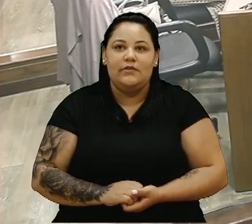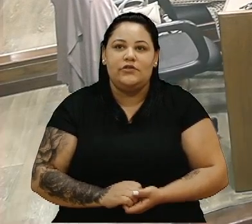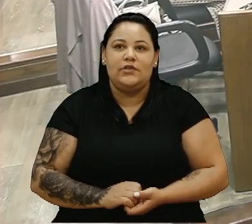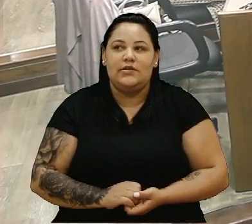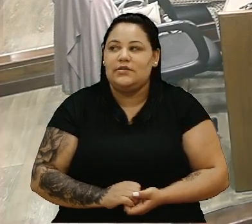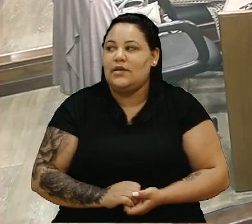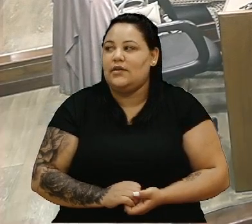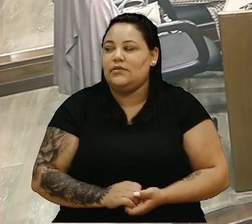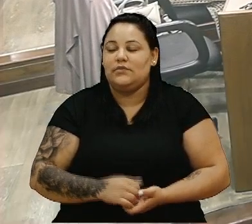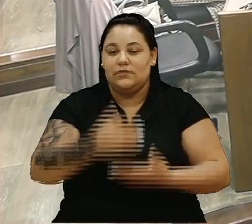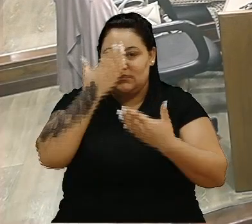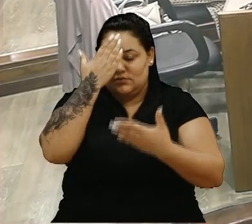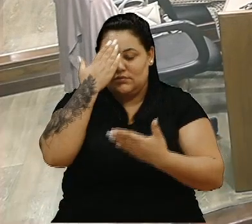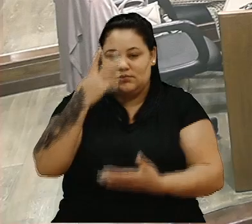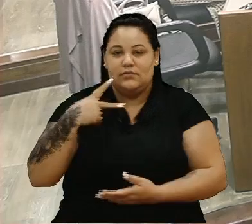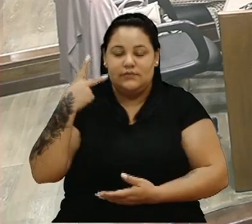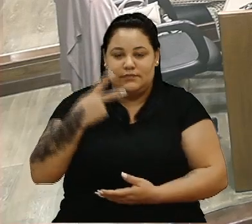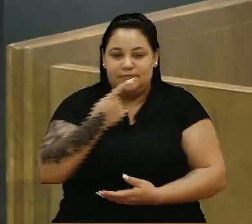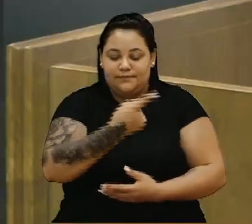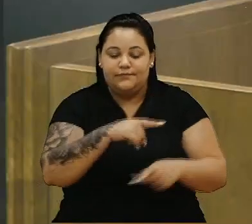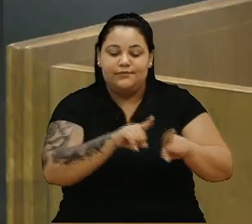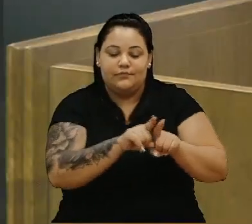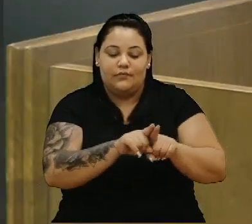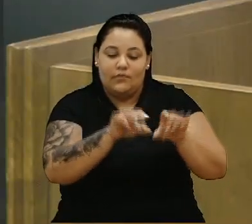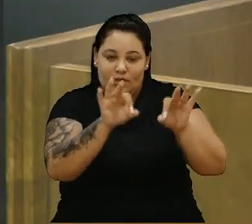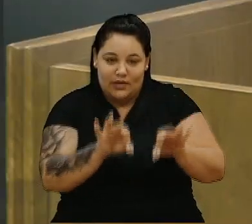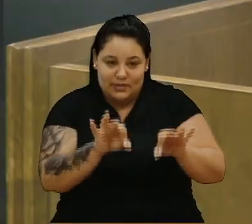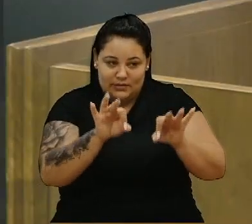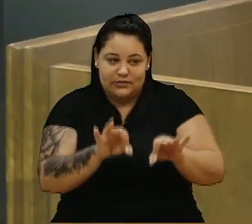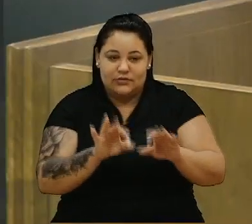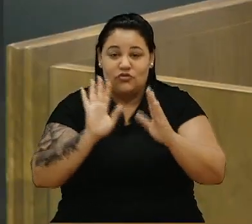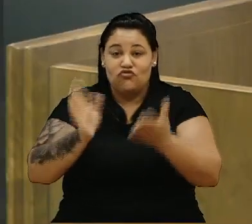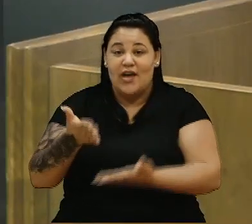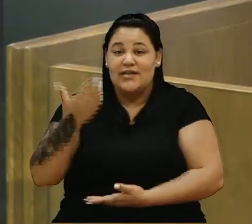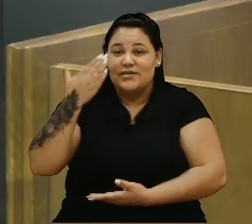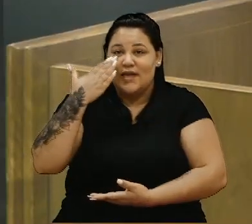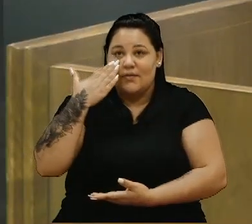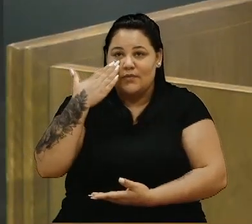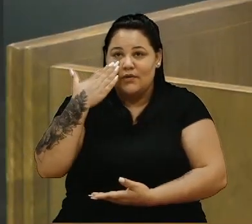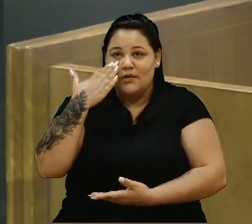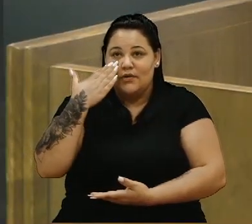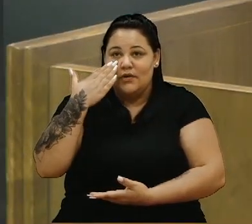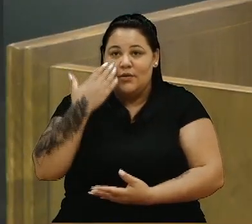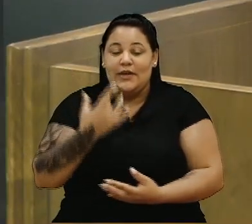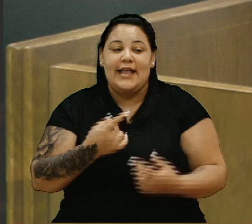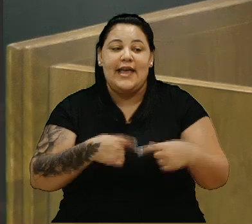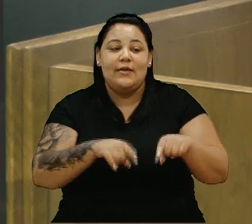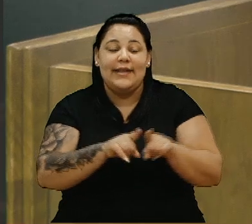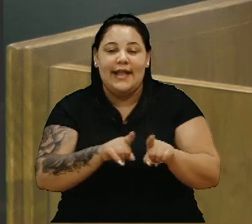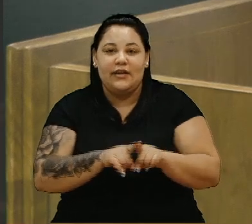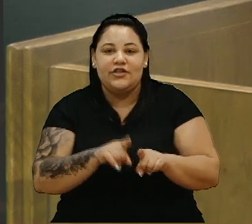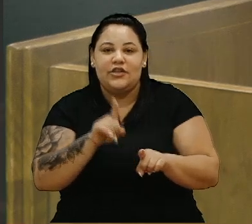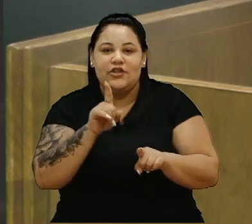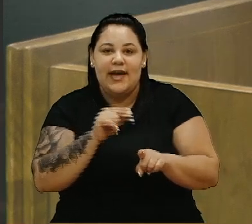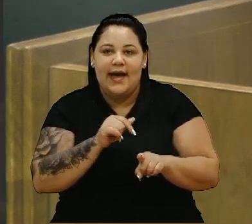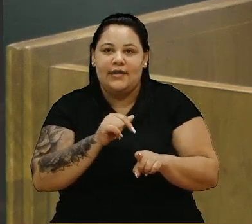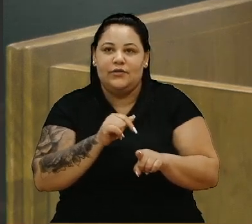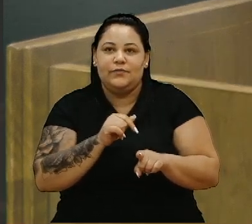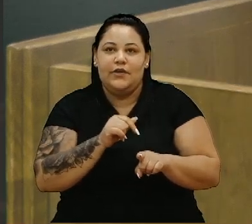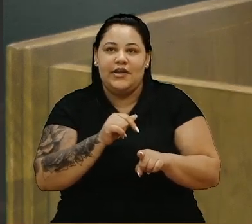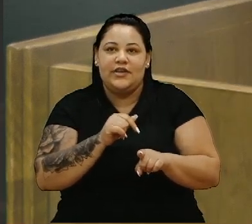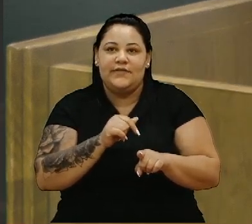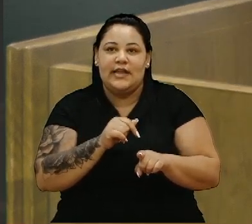Obrigada, vereador. Com certeza, né, a gente sabe que o aumento do efetivo é necessário. Não